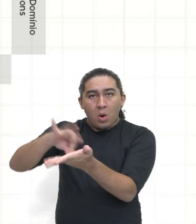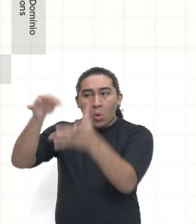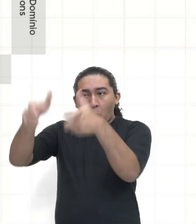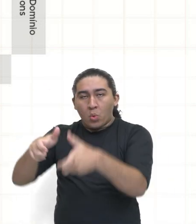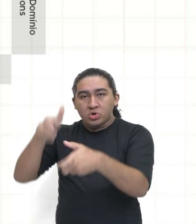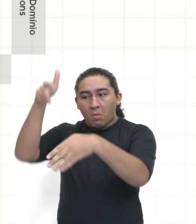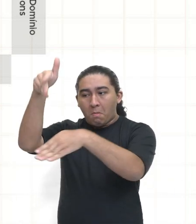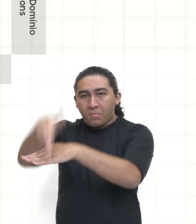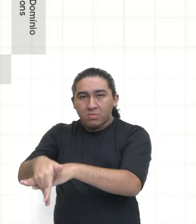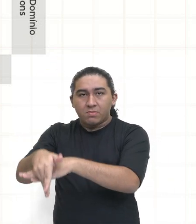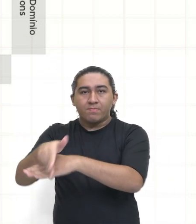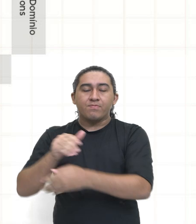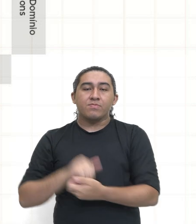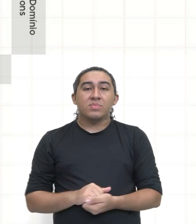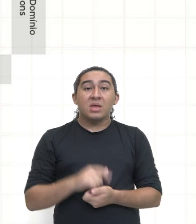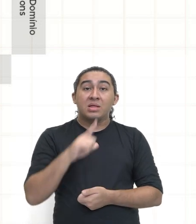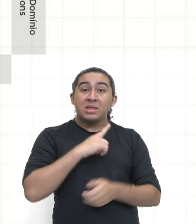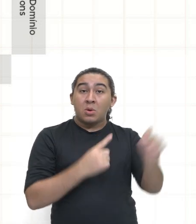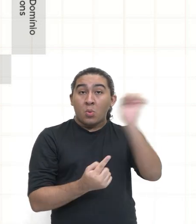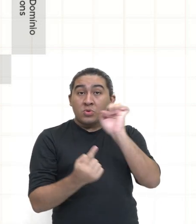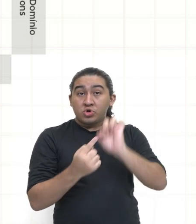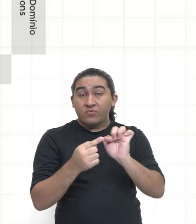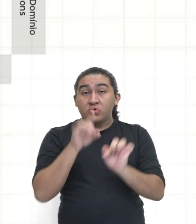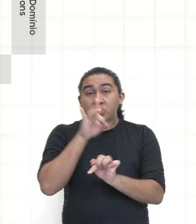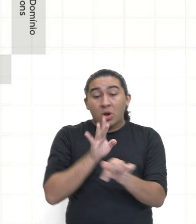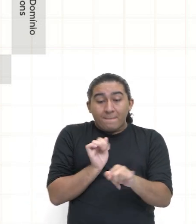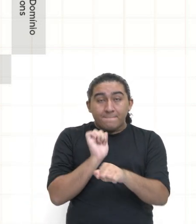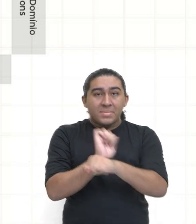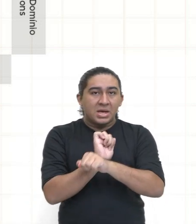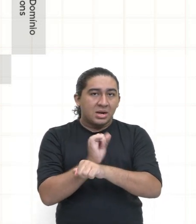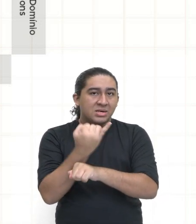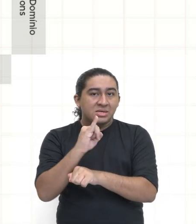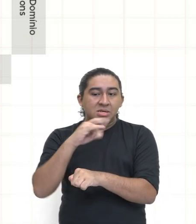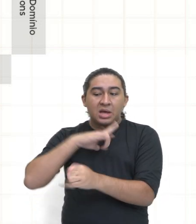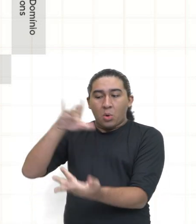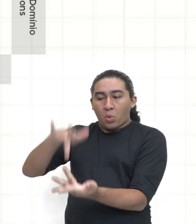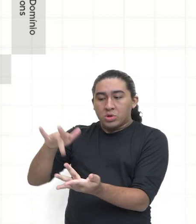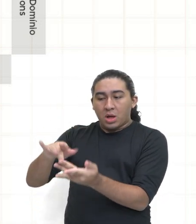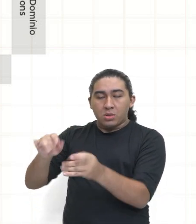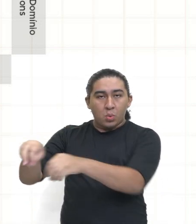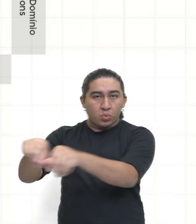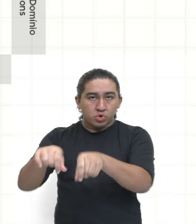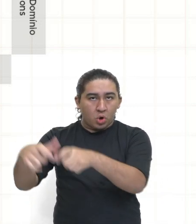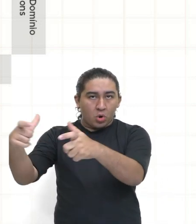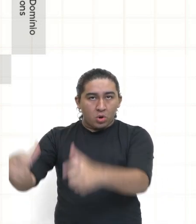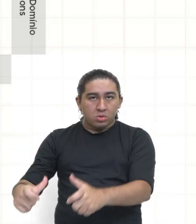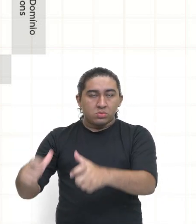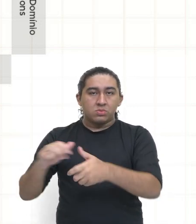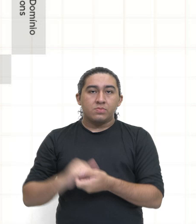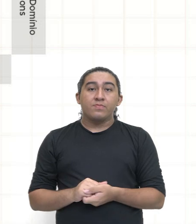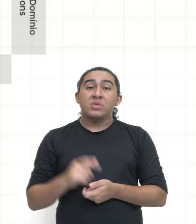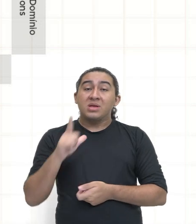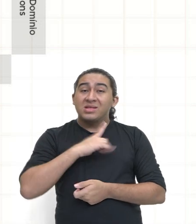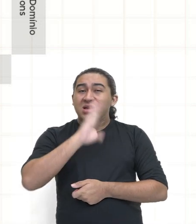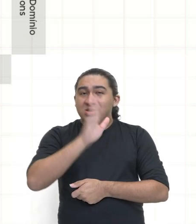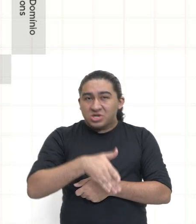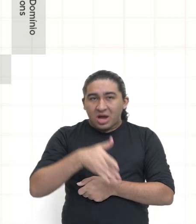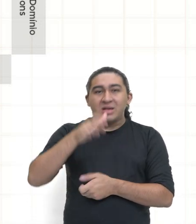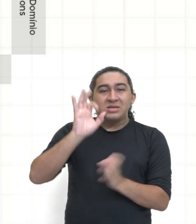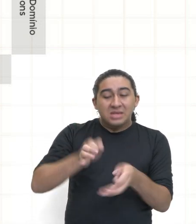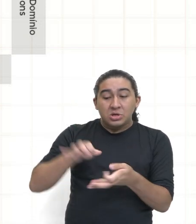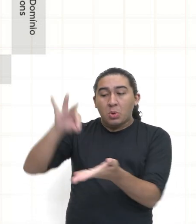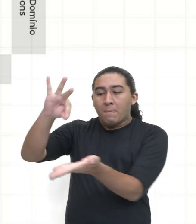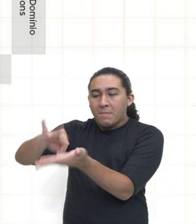ali uma missão e ele só vai parar quando atingir o seu objetivo. Então, ele tem ali uma trajetória já